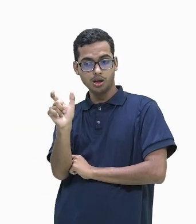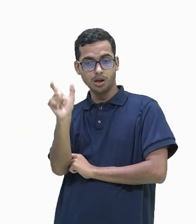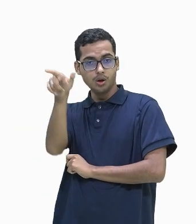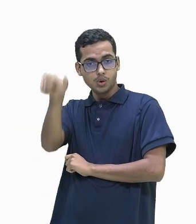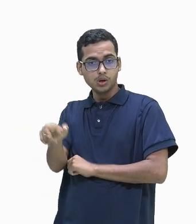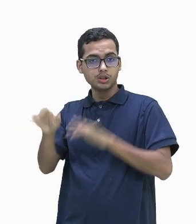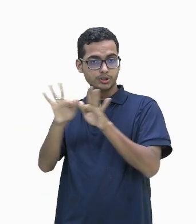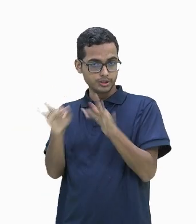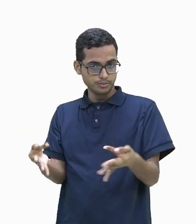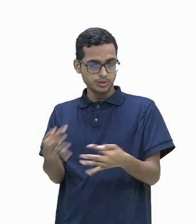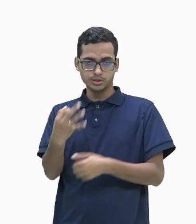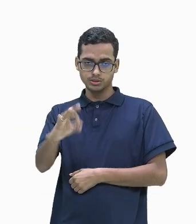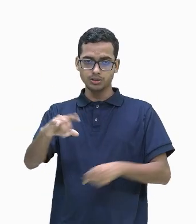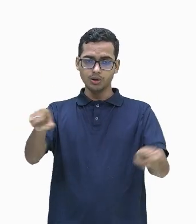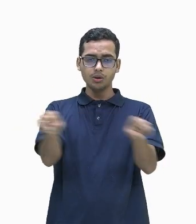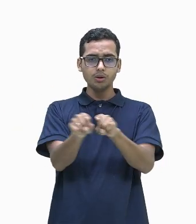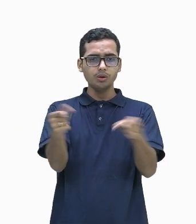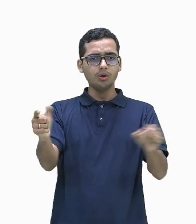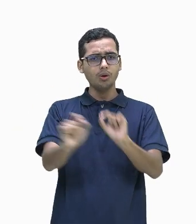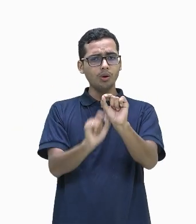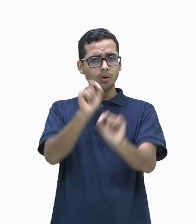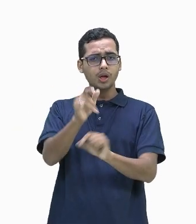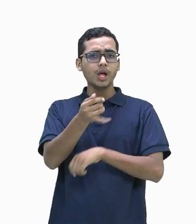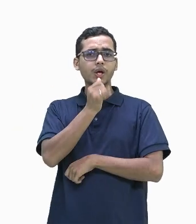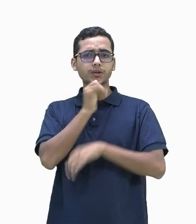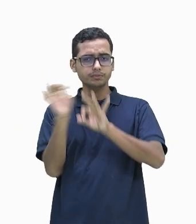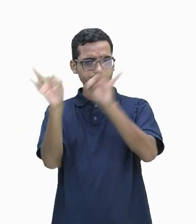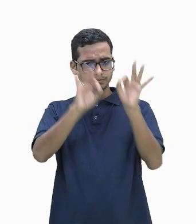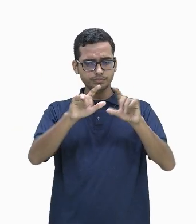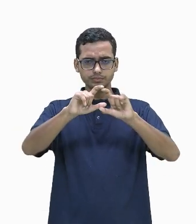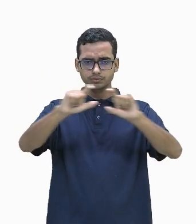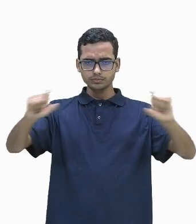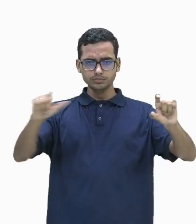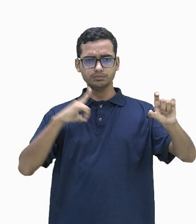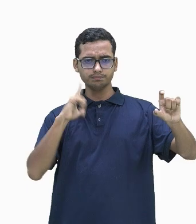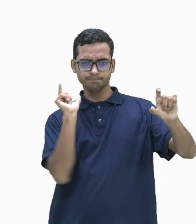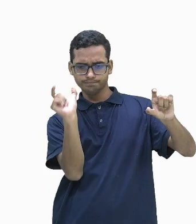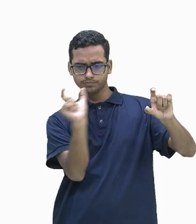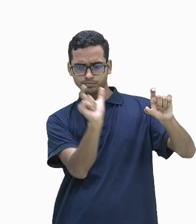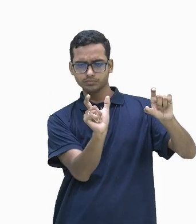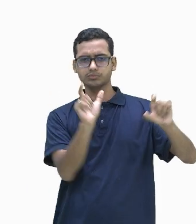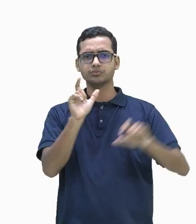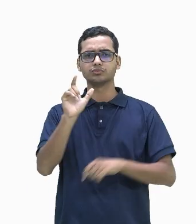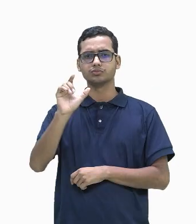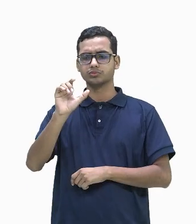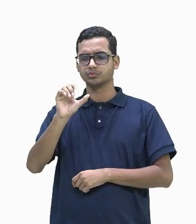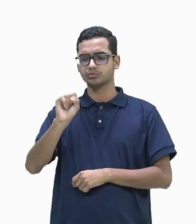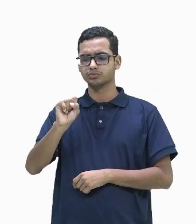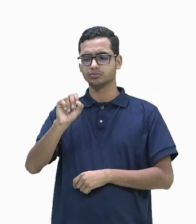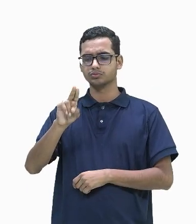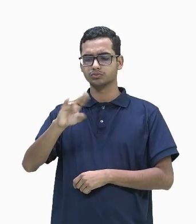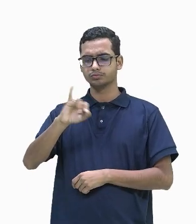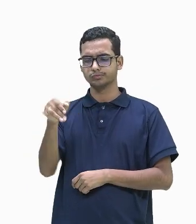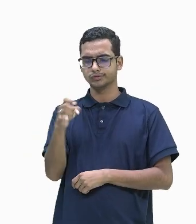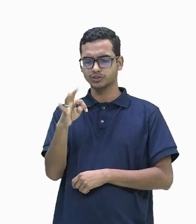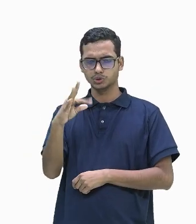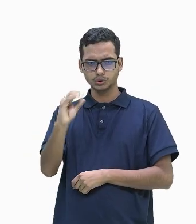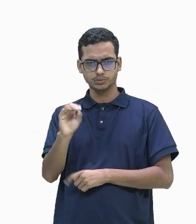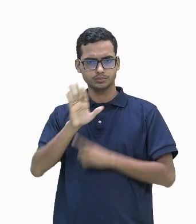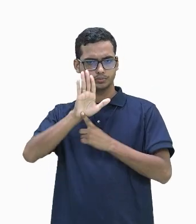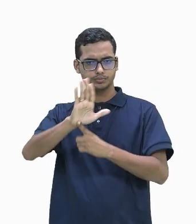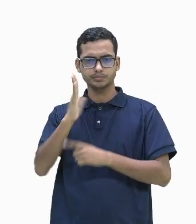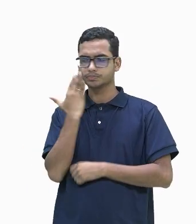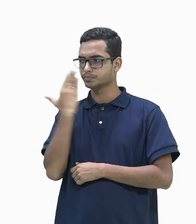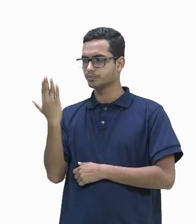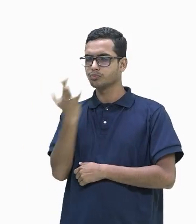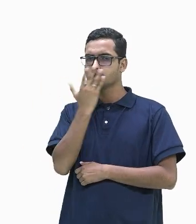que agora nós vamos observar esses sujeitos já estão destacados, tá bom? Como eles já estão destacados, nós vamos então